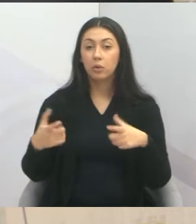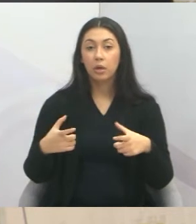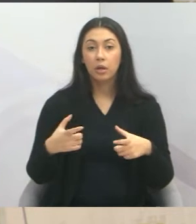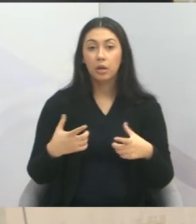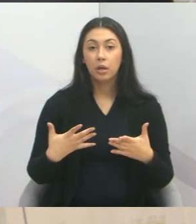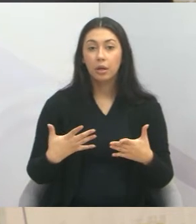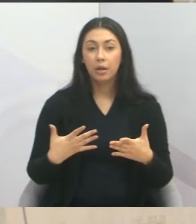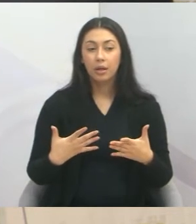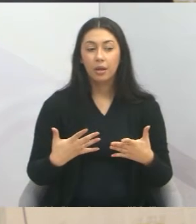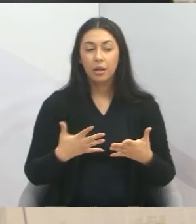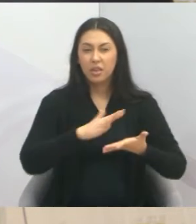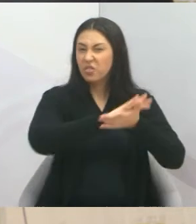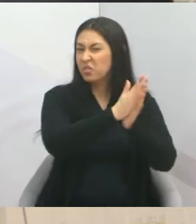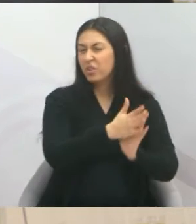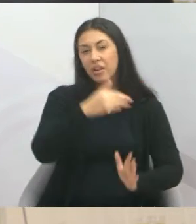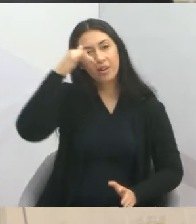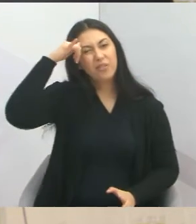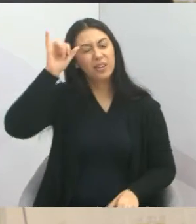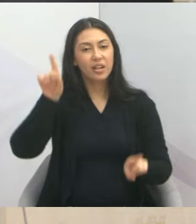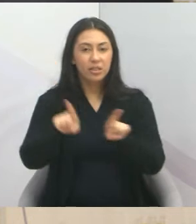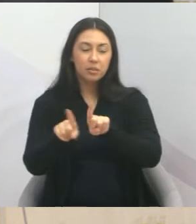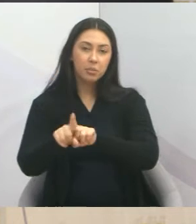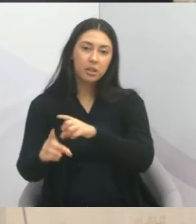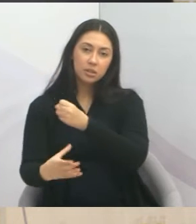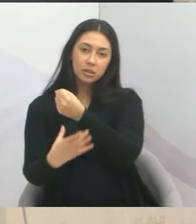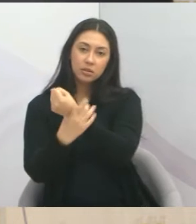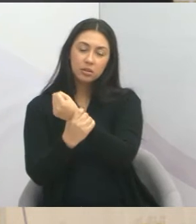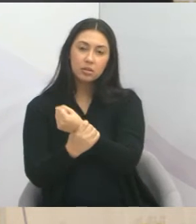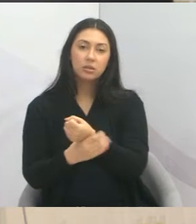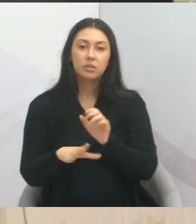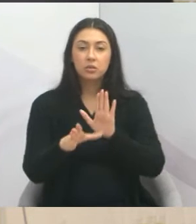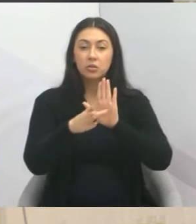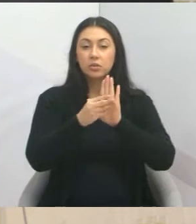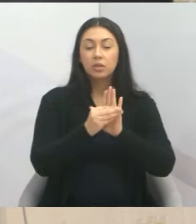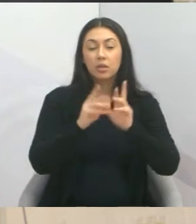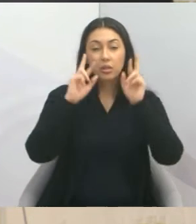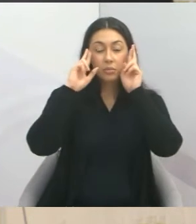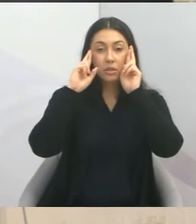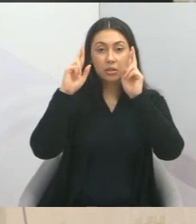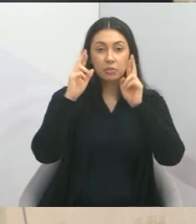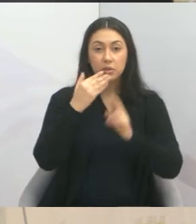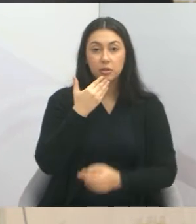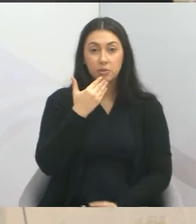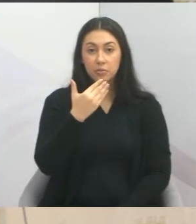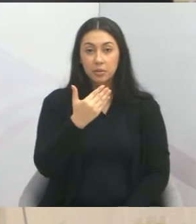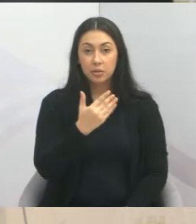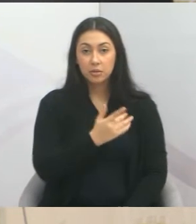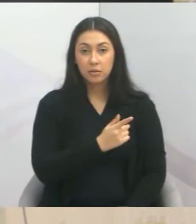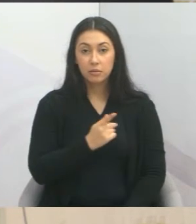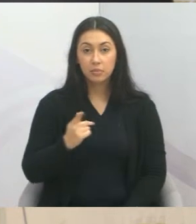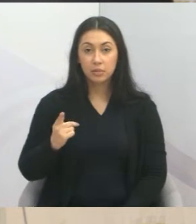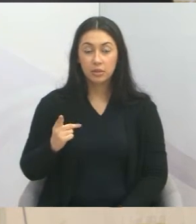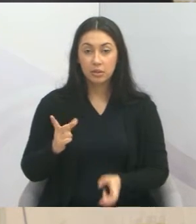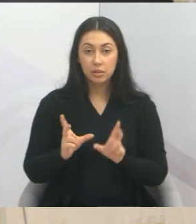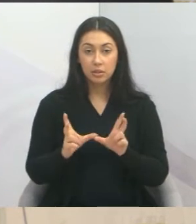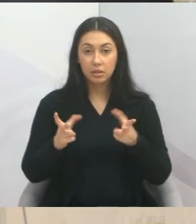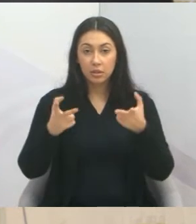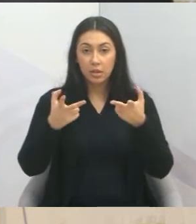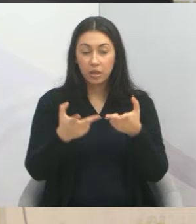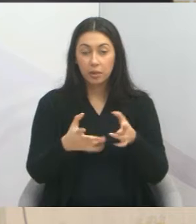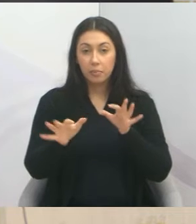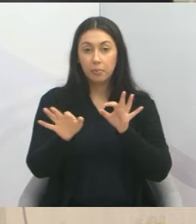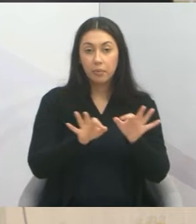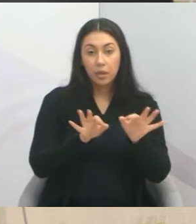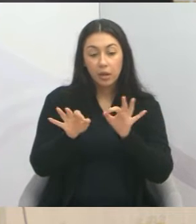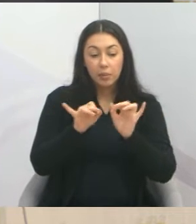intuito de evitar vandalismo e garantir a segurança dos locais feito esse registro respeitosamente e queremos a presença cansa que